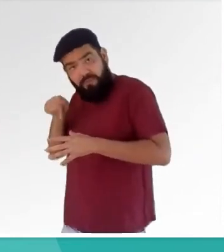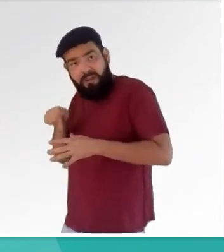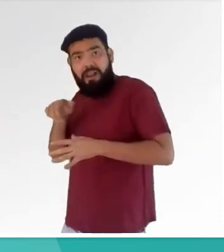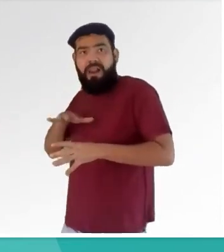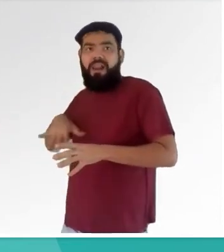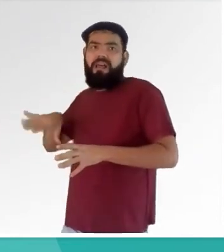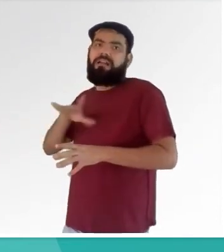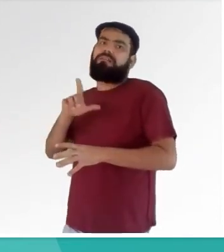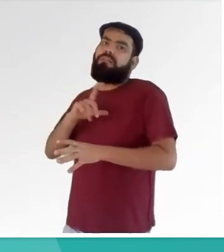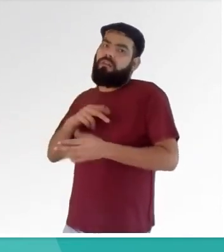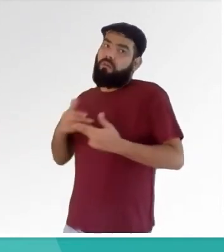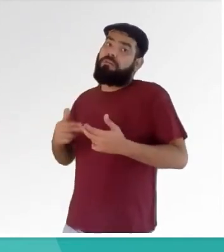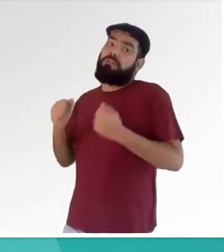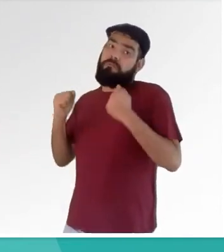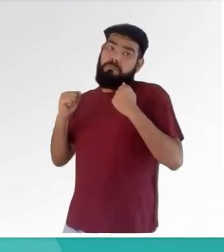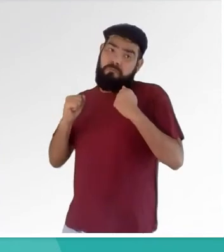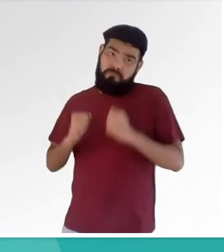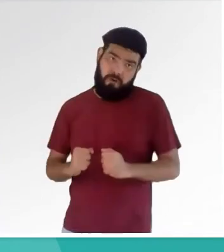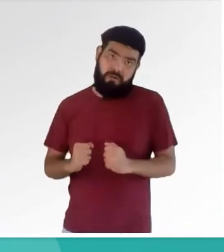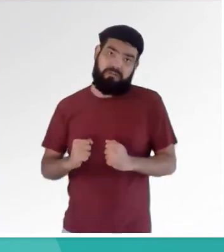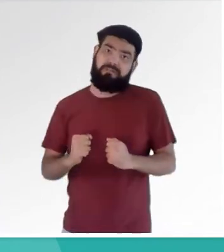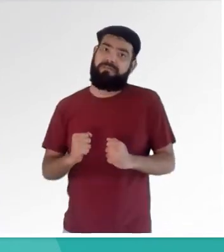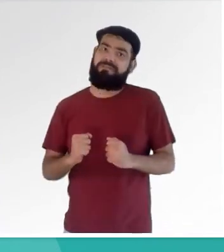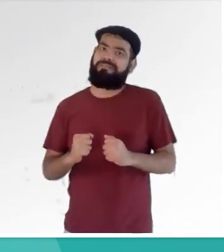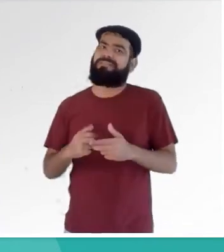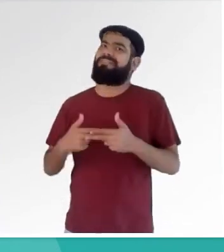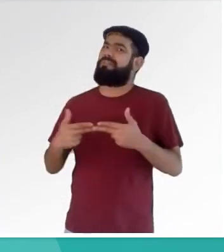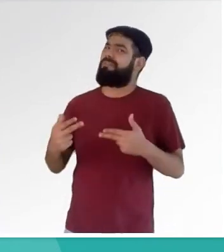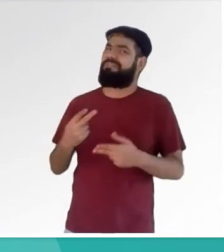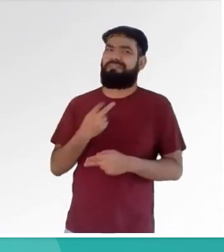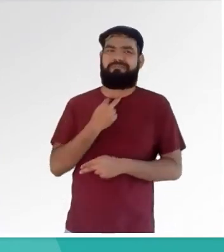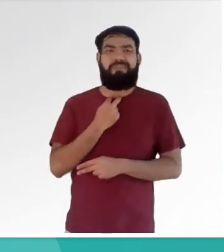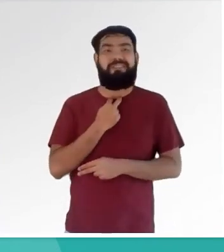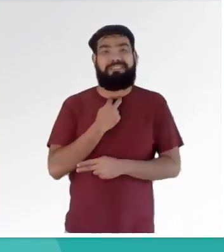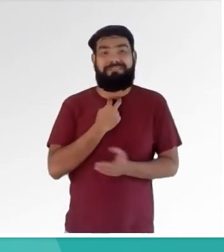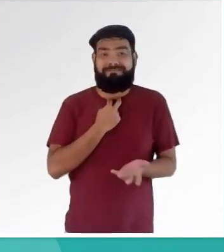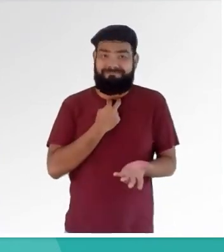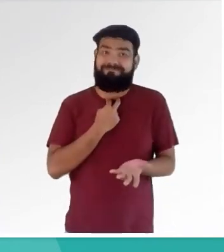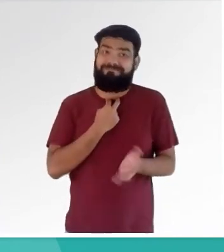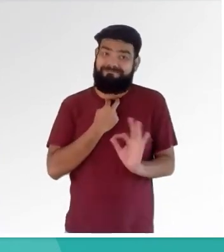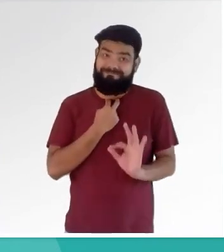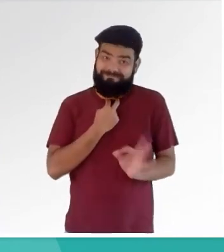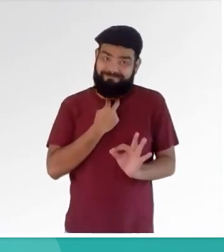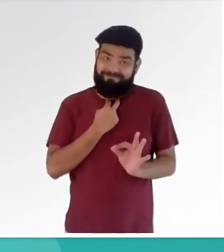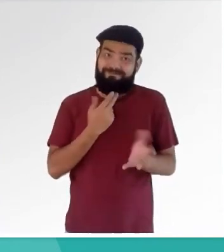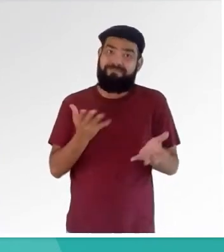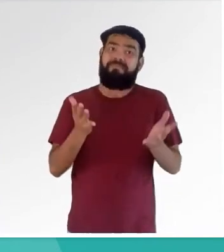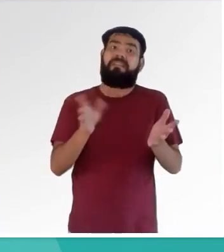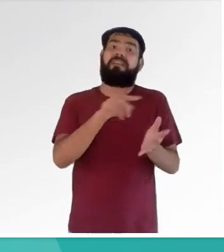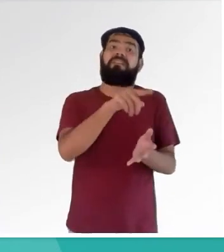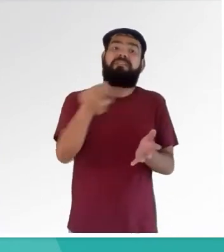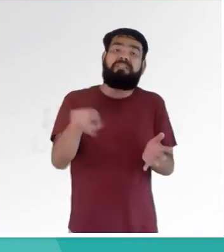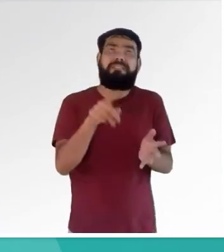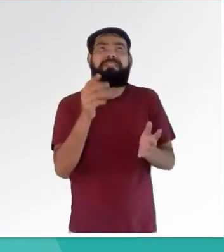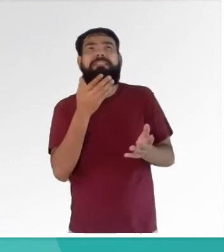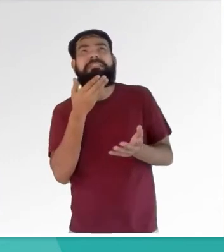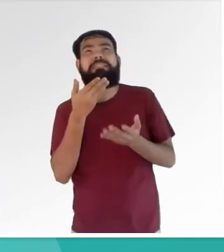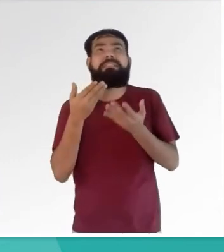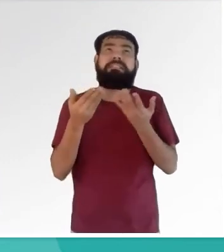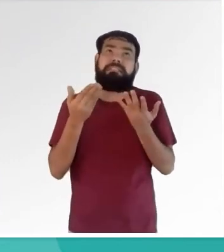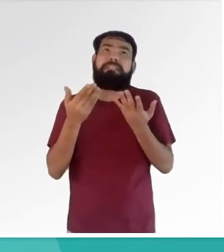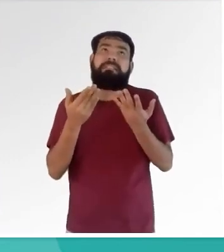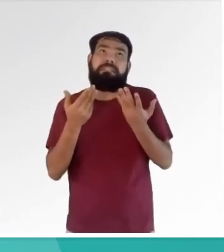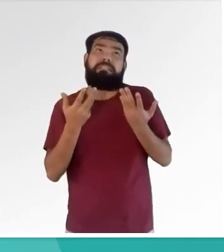que pode e tem coisas que não podem, não é? E aí tem que assumir as consequências, já que